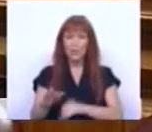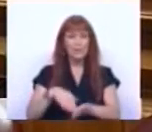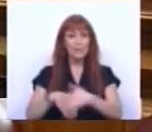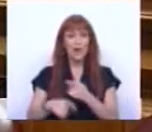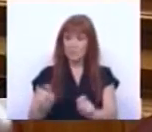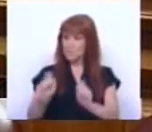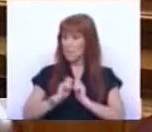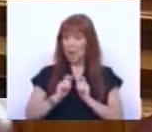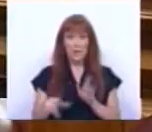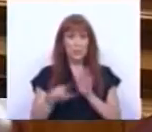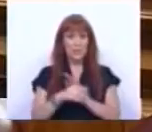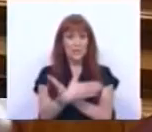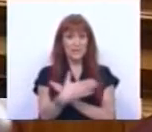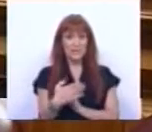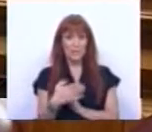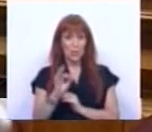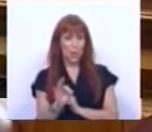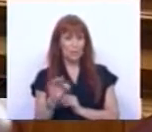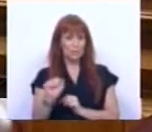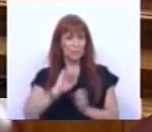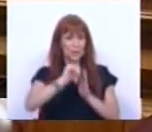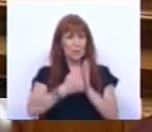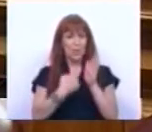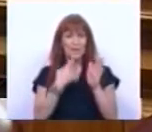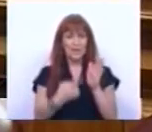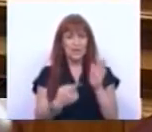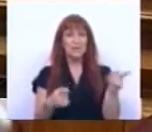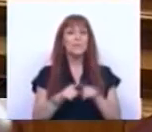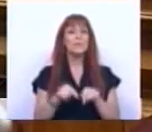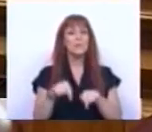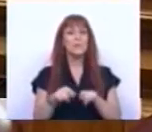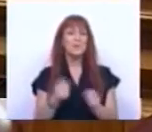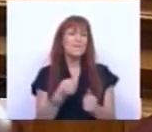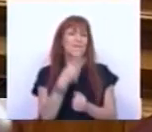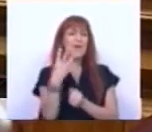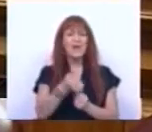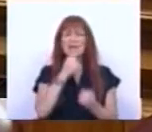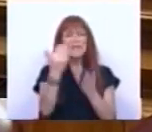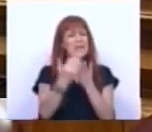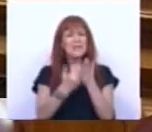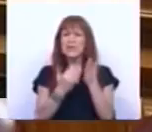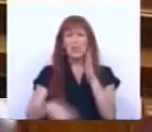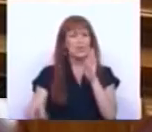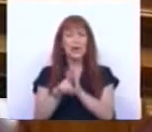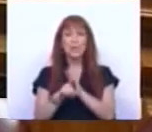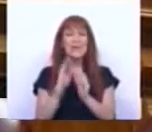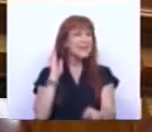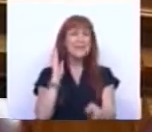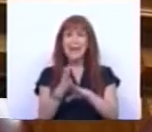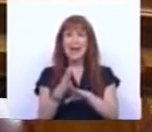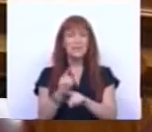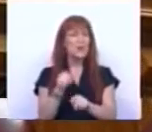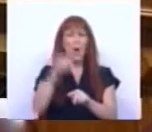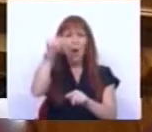o que nos remete para o artigo 164 da nossa Constituição, onde consta um conjunto de decisões legislativas diretas